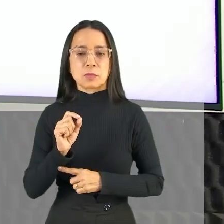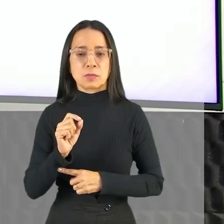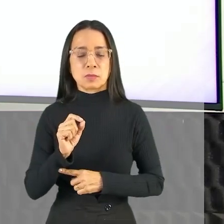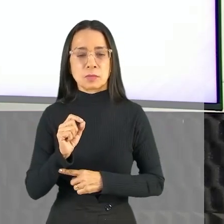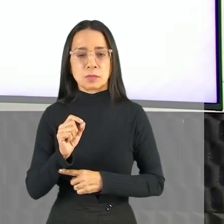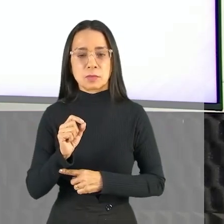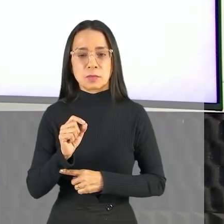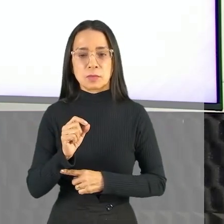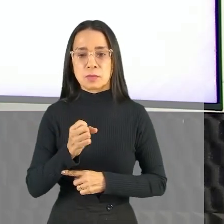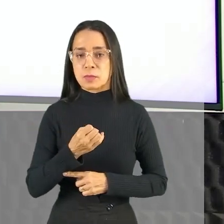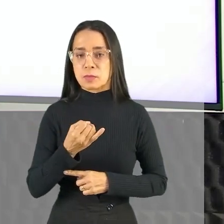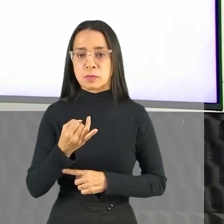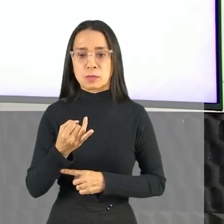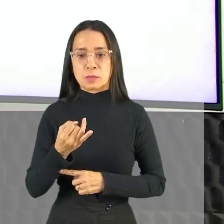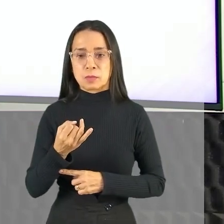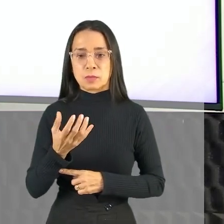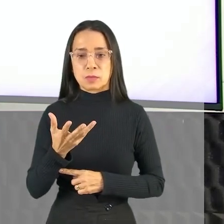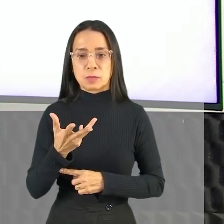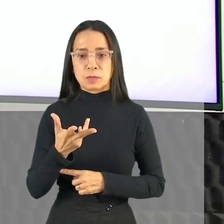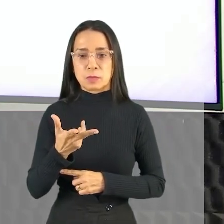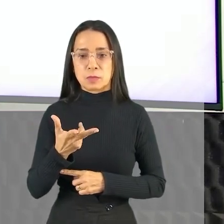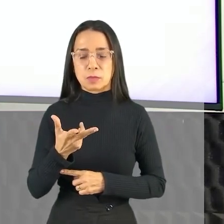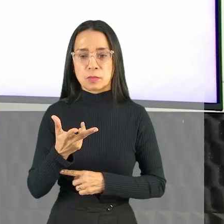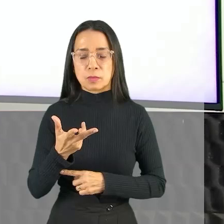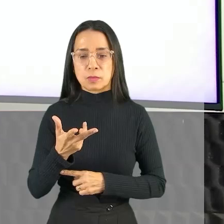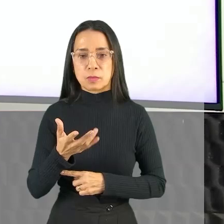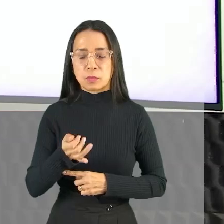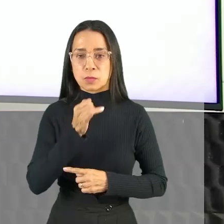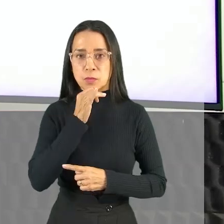Eliminou aqui quase todo mundo